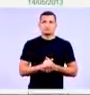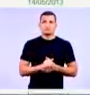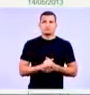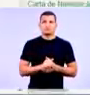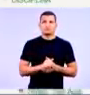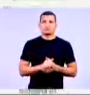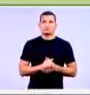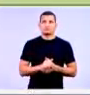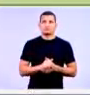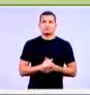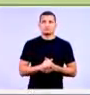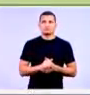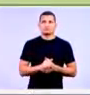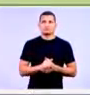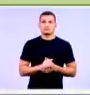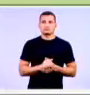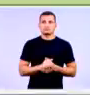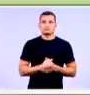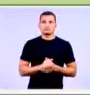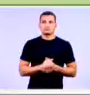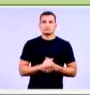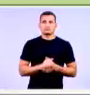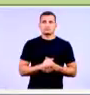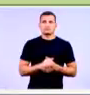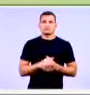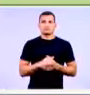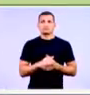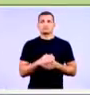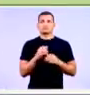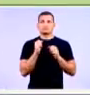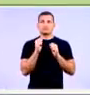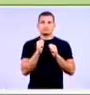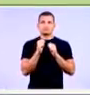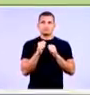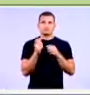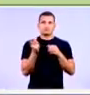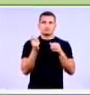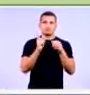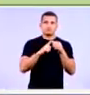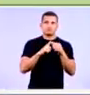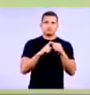Enviado o arquivo, você pode voltar no menu principal da disciplina.